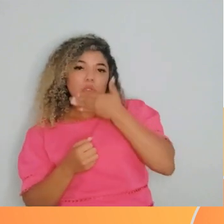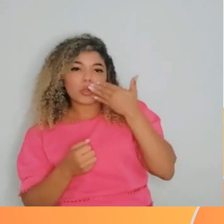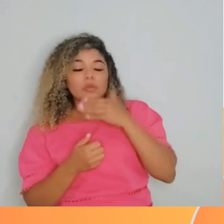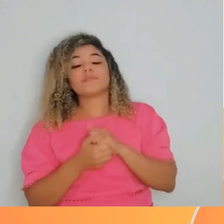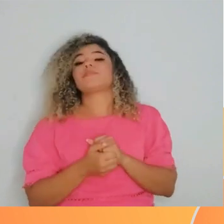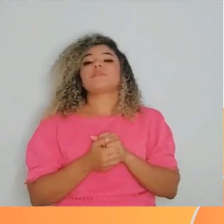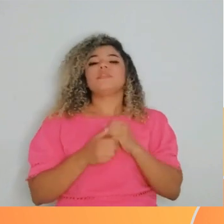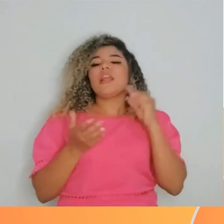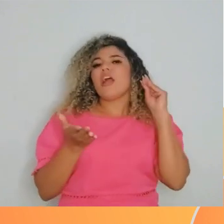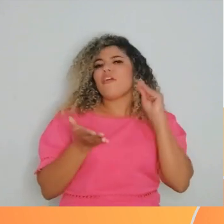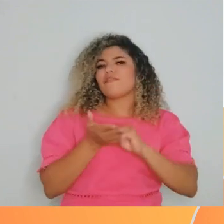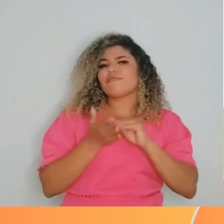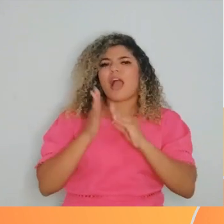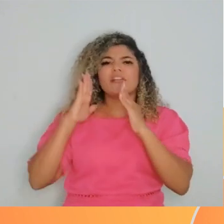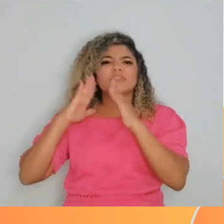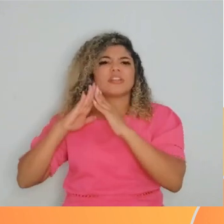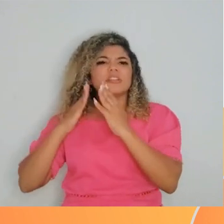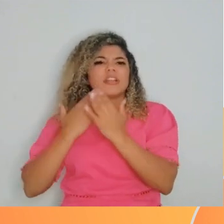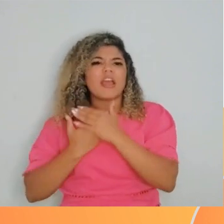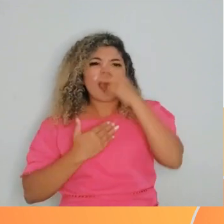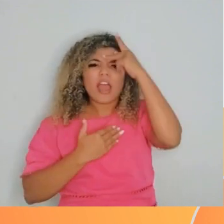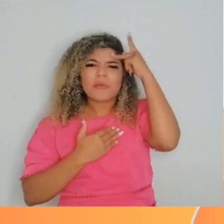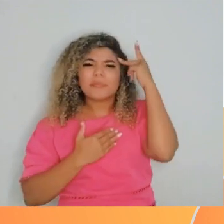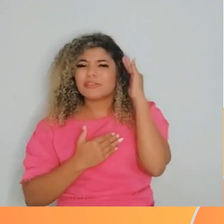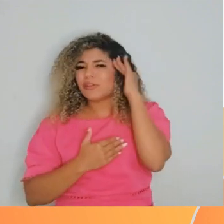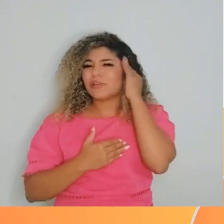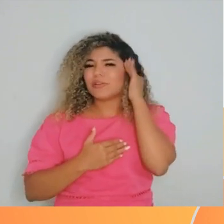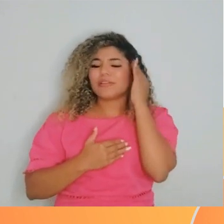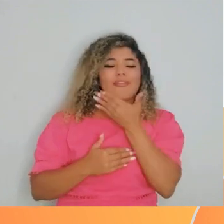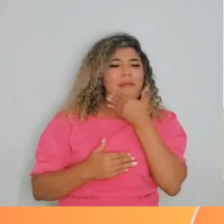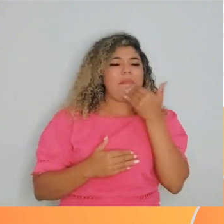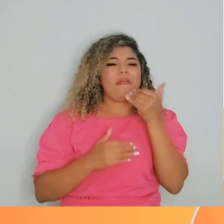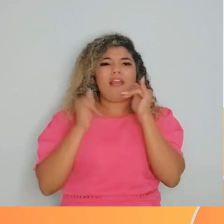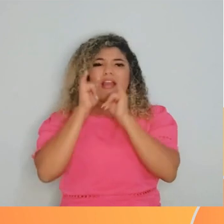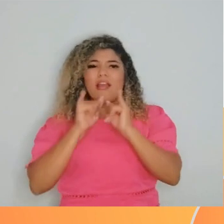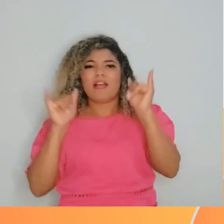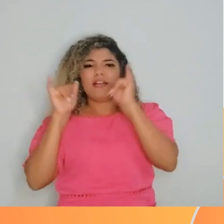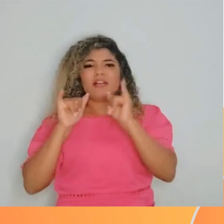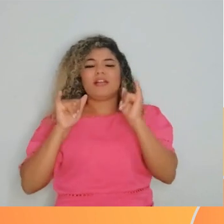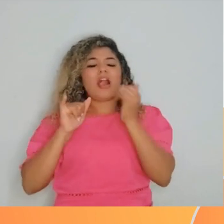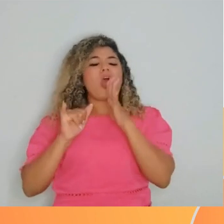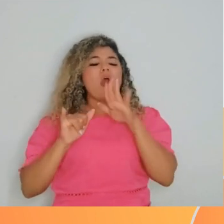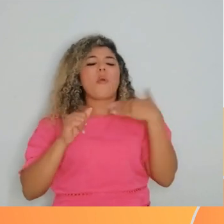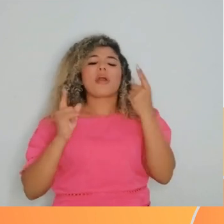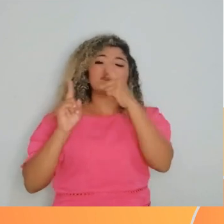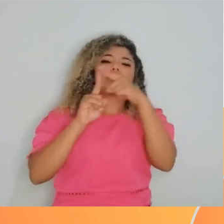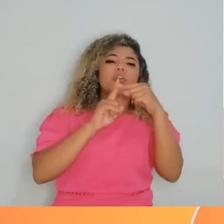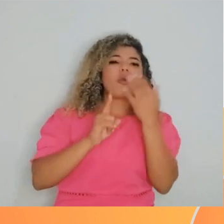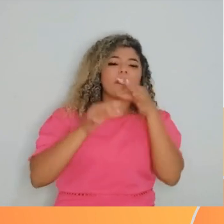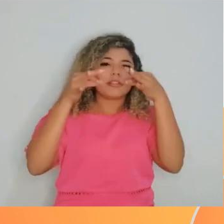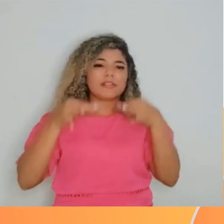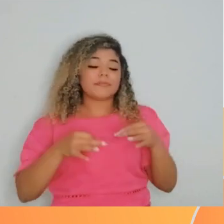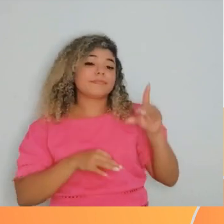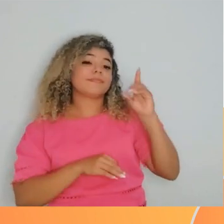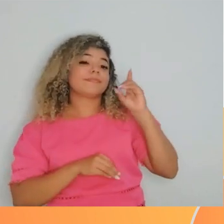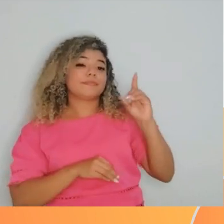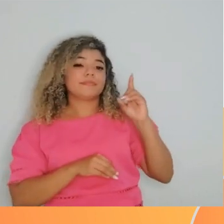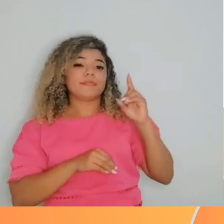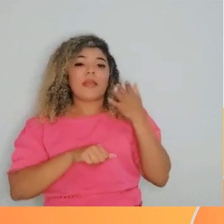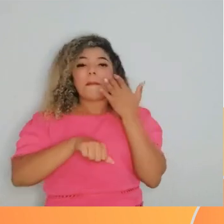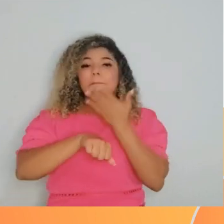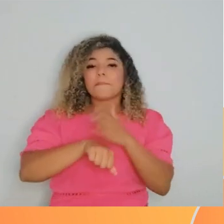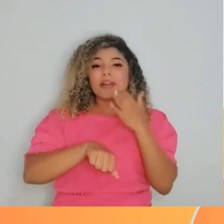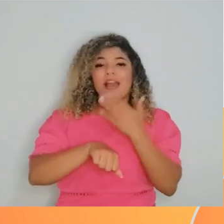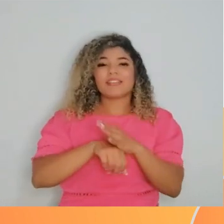Letra C, falta de escolas, que faz com que pessoas compreendam mal as informações sobre os hábitos corretos da alimentação. Ou letra